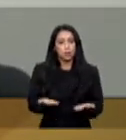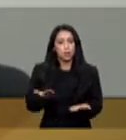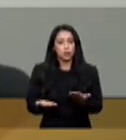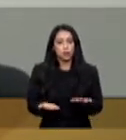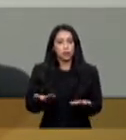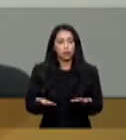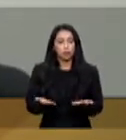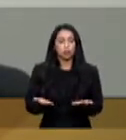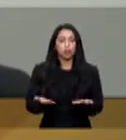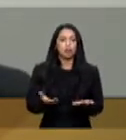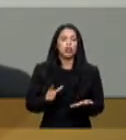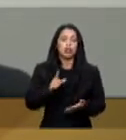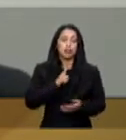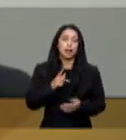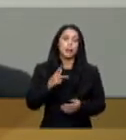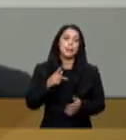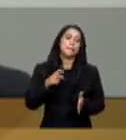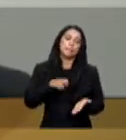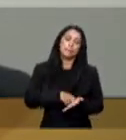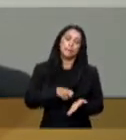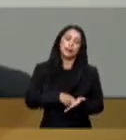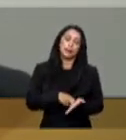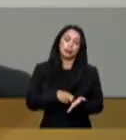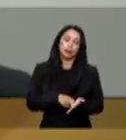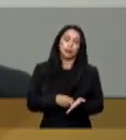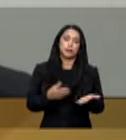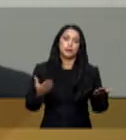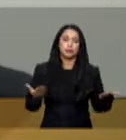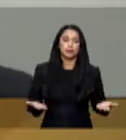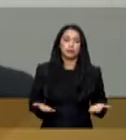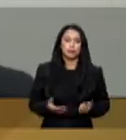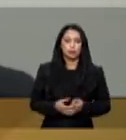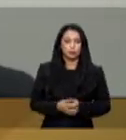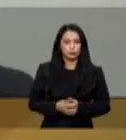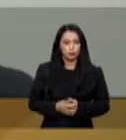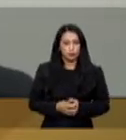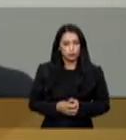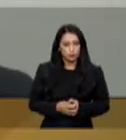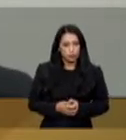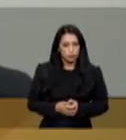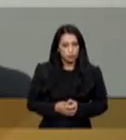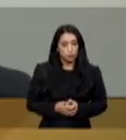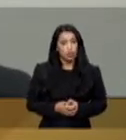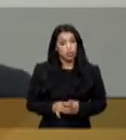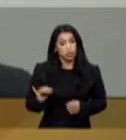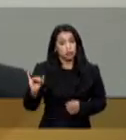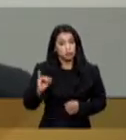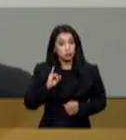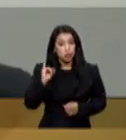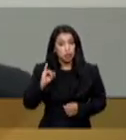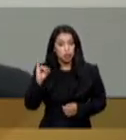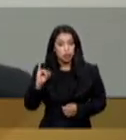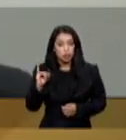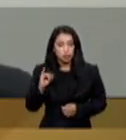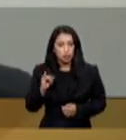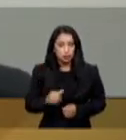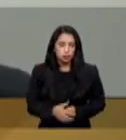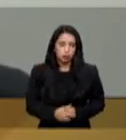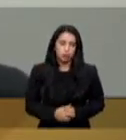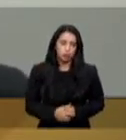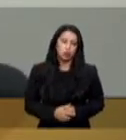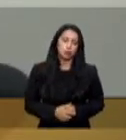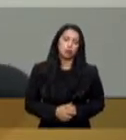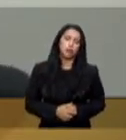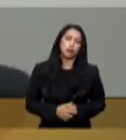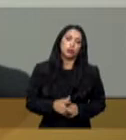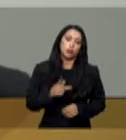de razoabilidade da pena prevista. A question é, de fato, relevante. A ilustre subprocuradora-geral